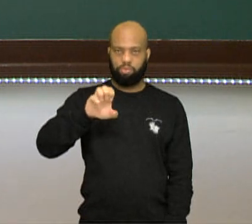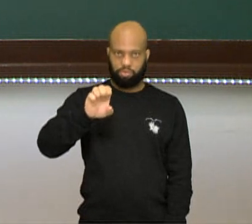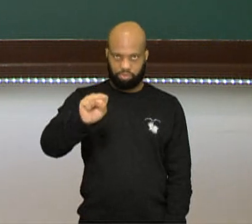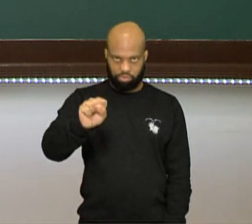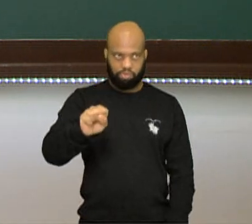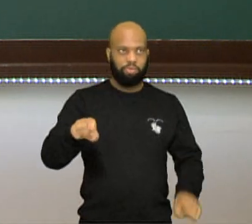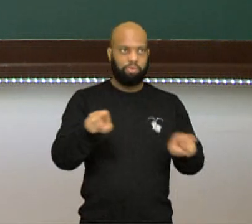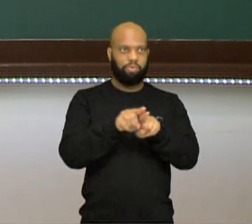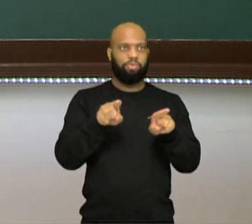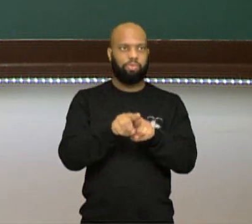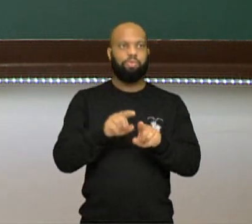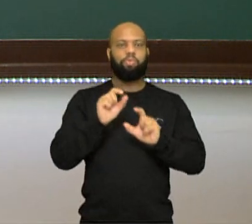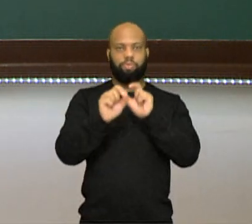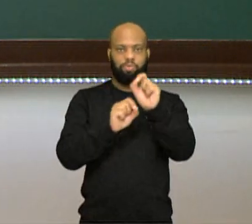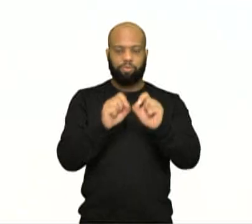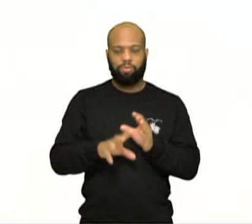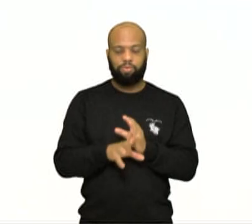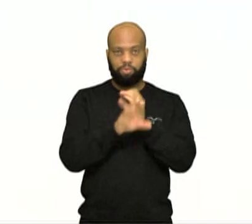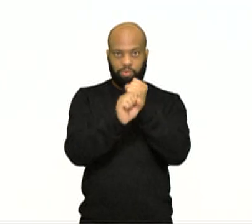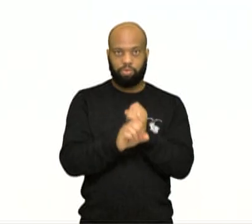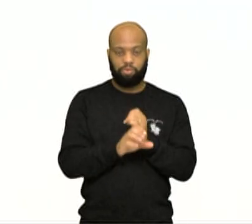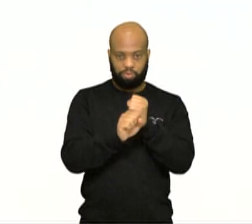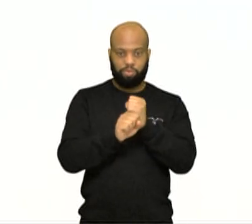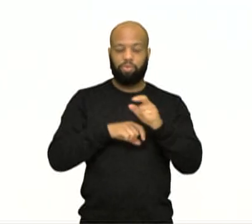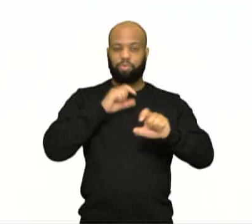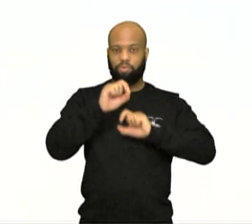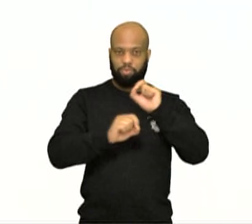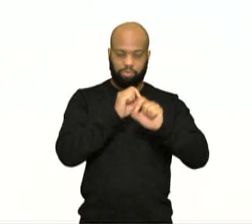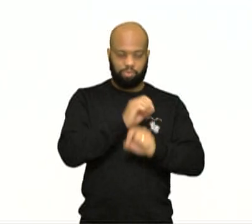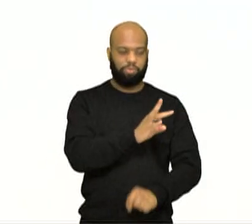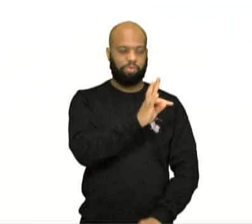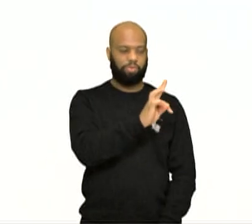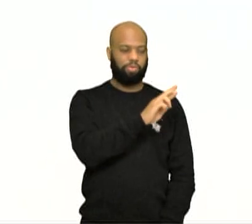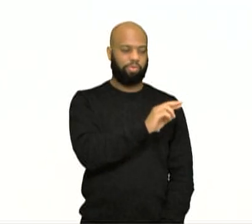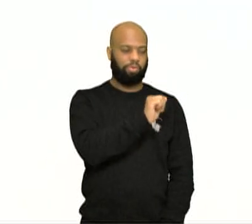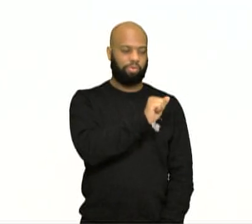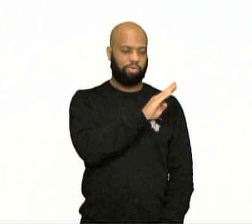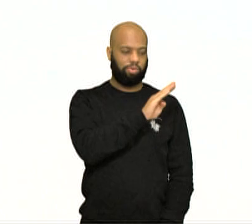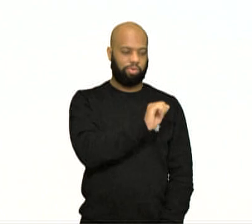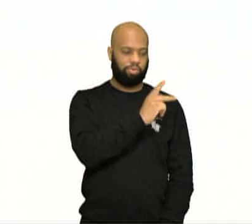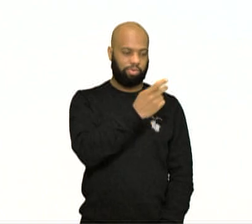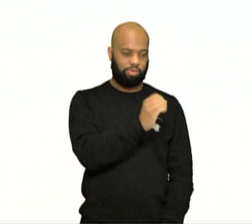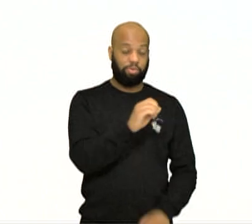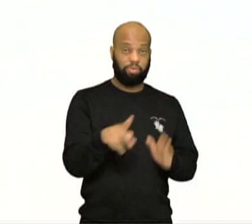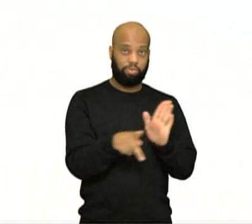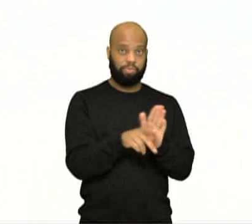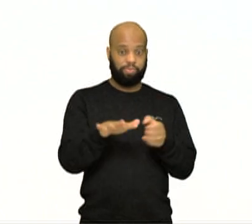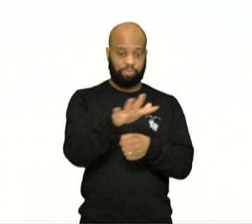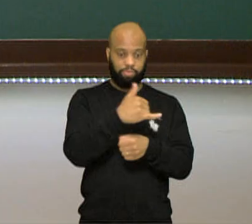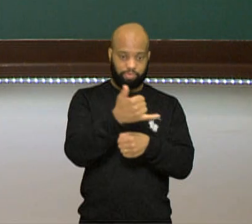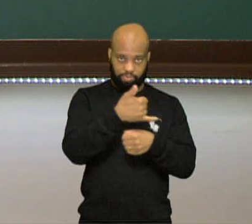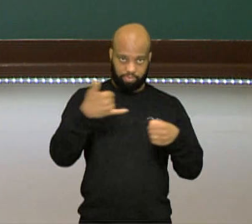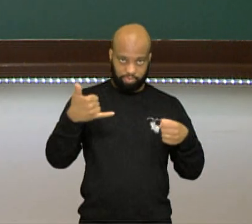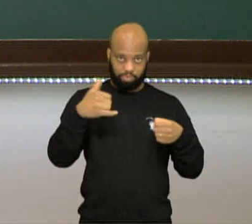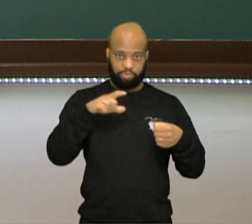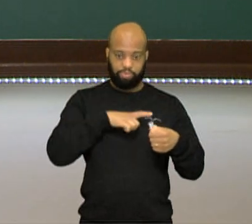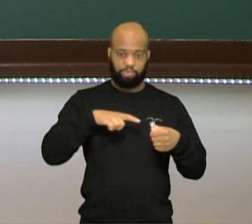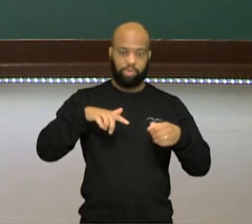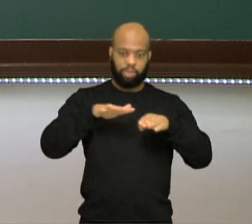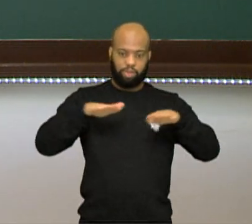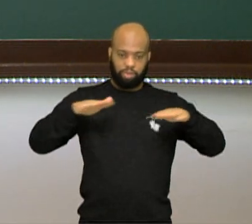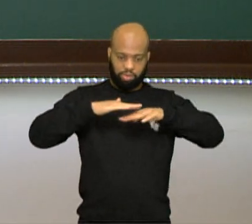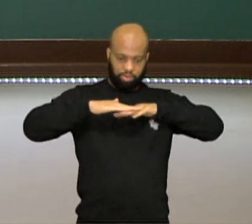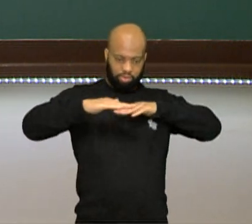Calcular o trabalho da força elétrica sobre uma carga em um deslocamento entre superfícies equipotenciais. Tá? Então a gente vai ver o